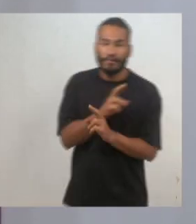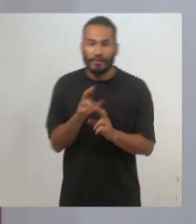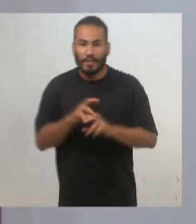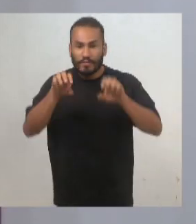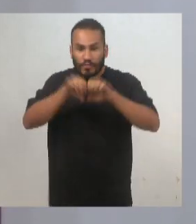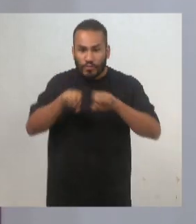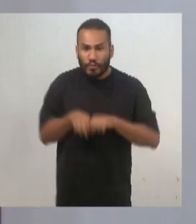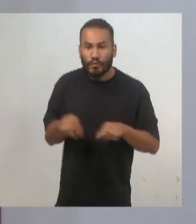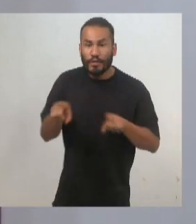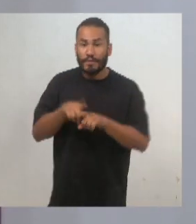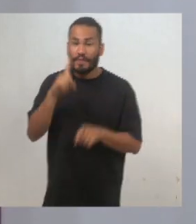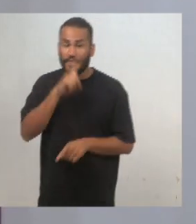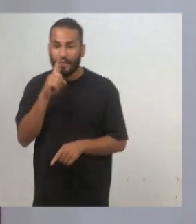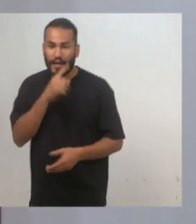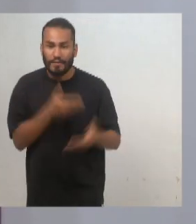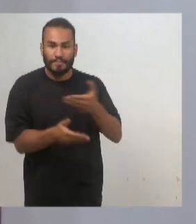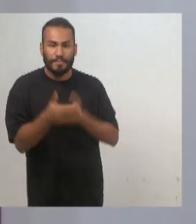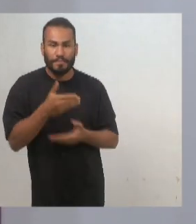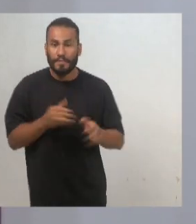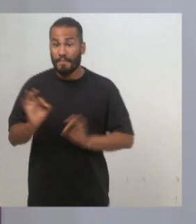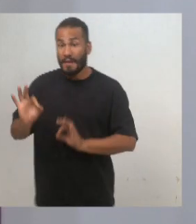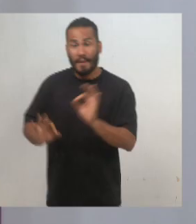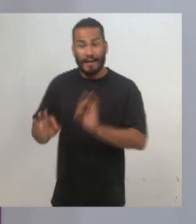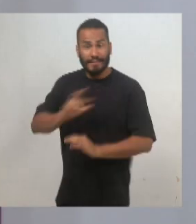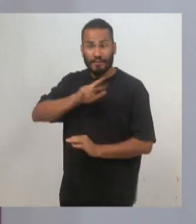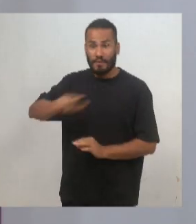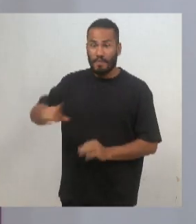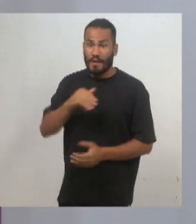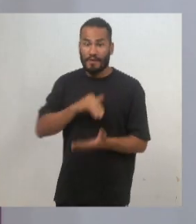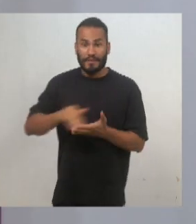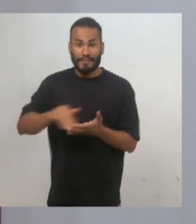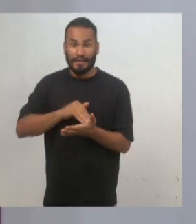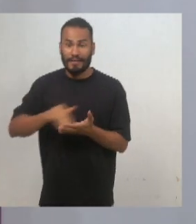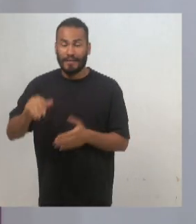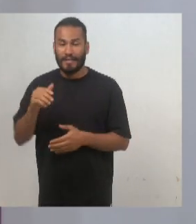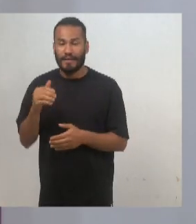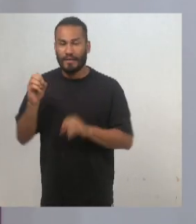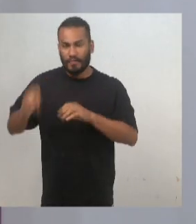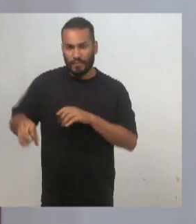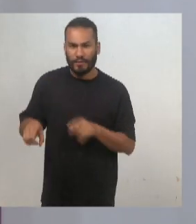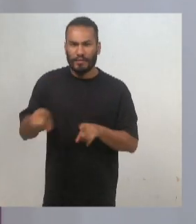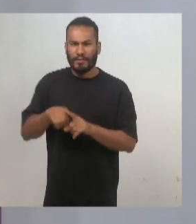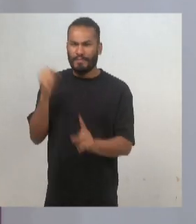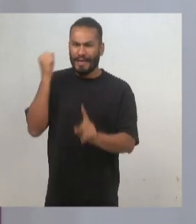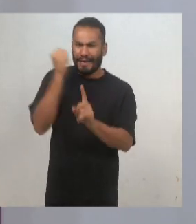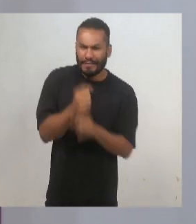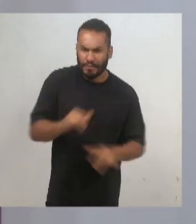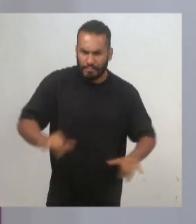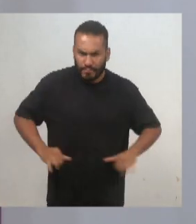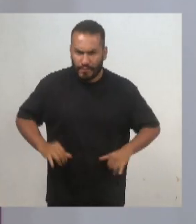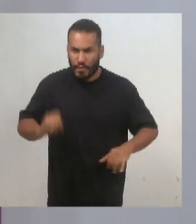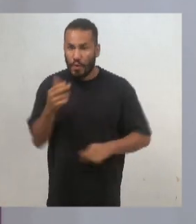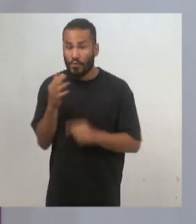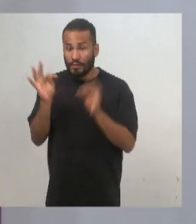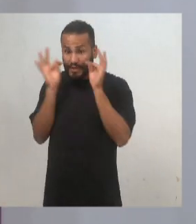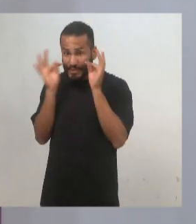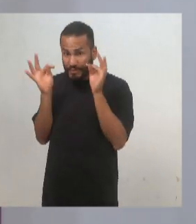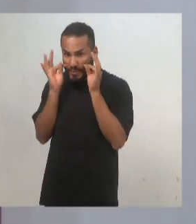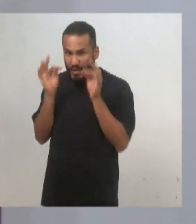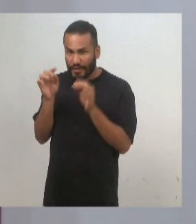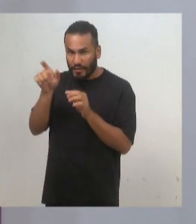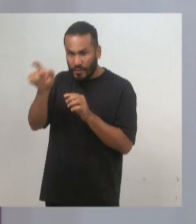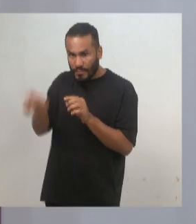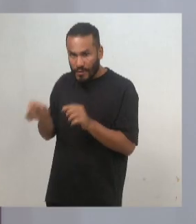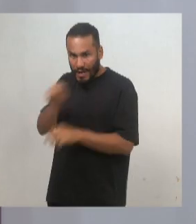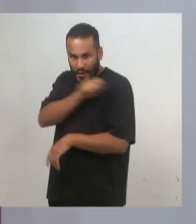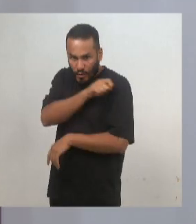nas mediações, despreparos das secretarias de educação, agressões sofridas ou testemunhadas pelos alunos